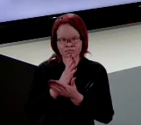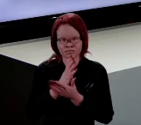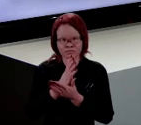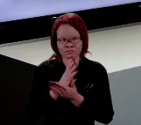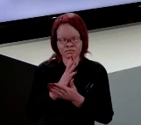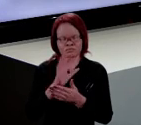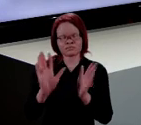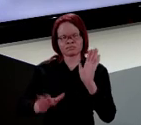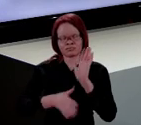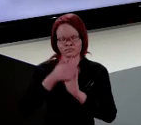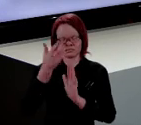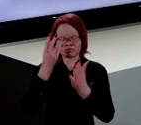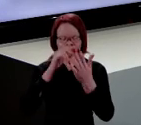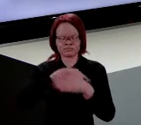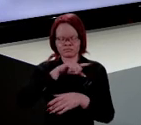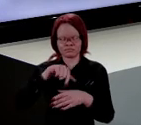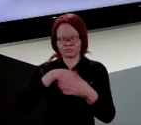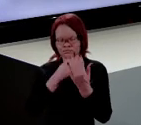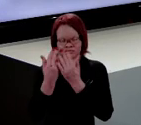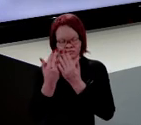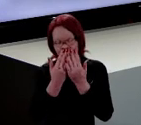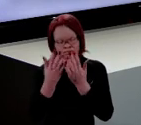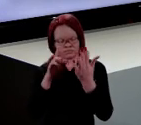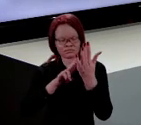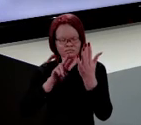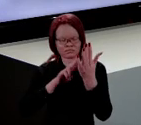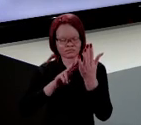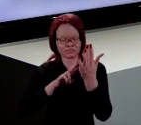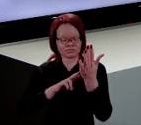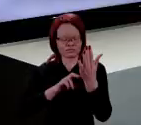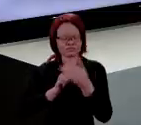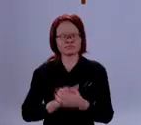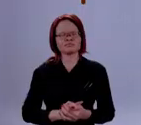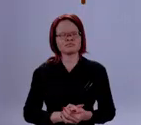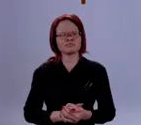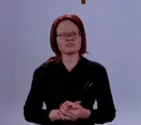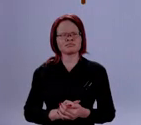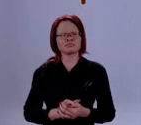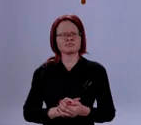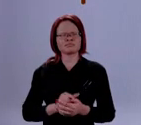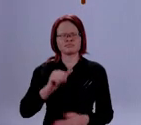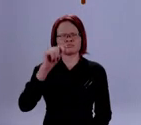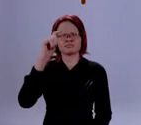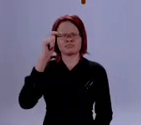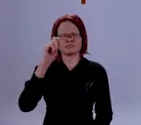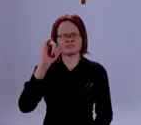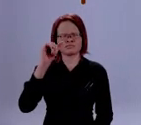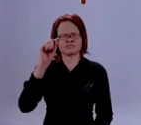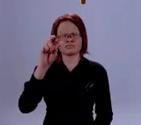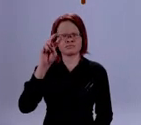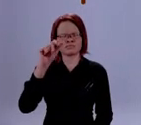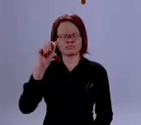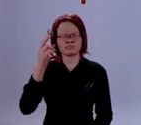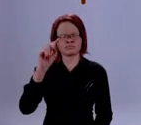Vamos começar como sempre a nossa aula de hoje com um texto e a chuva